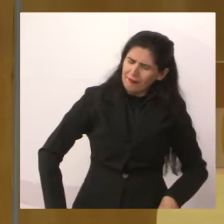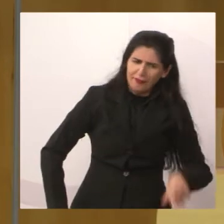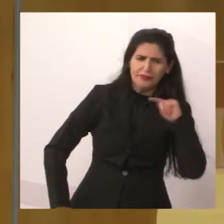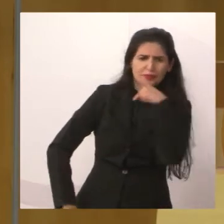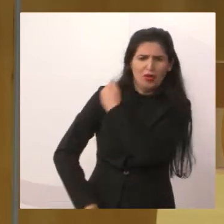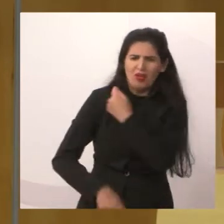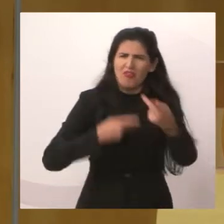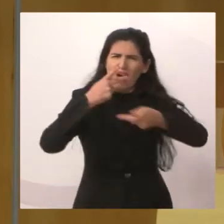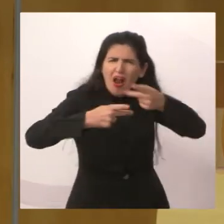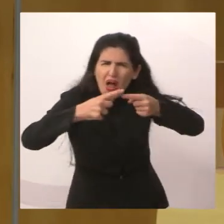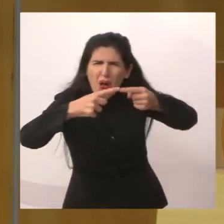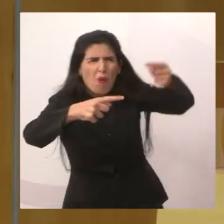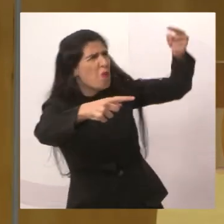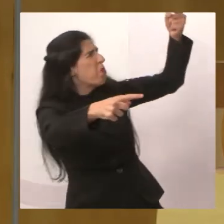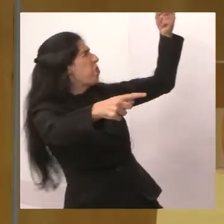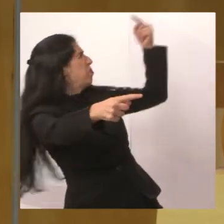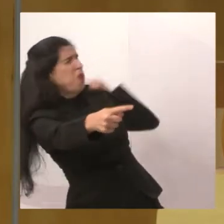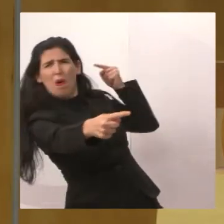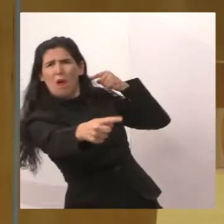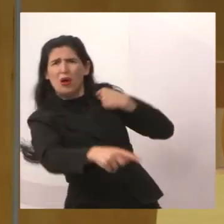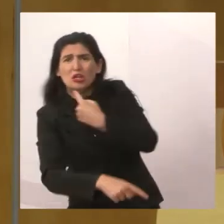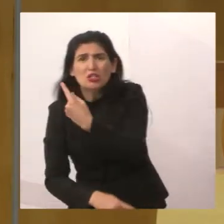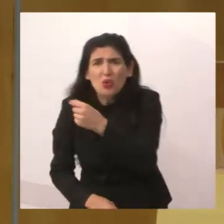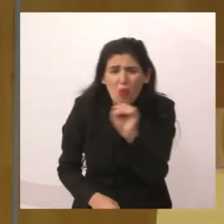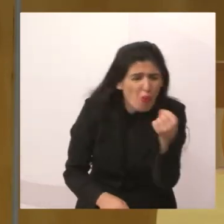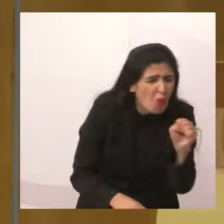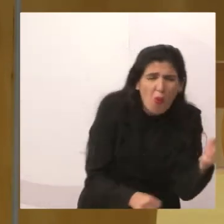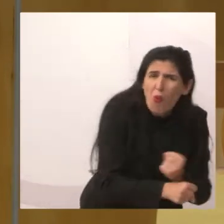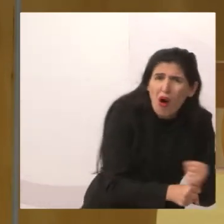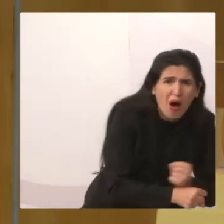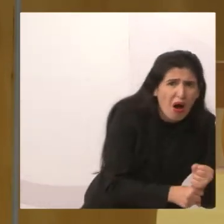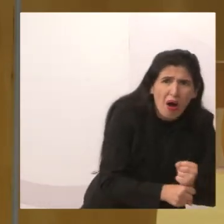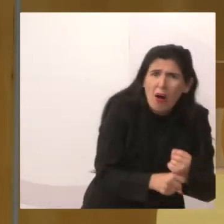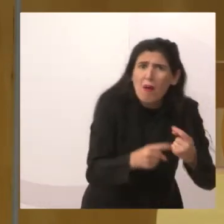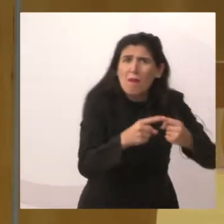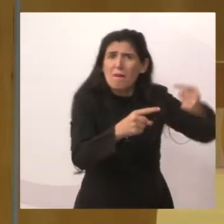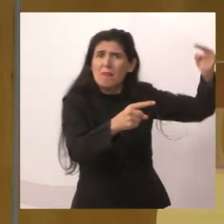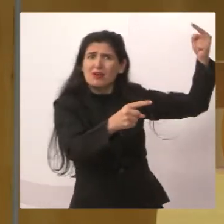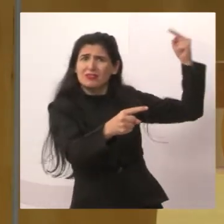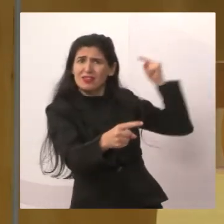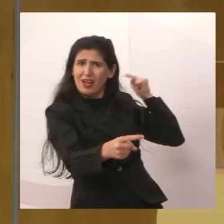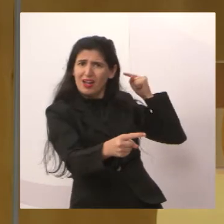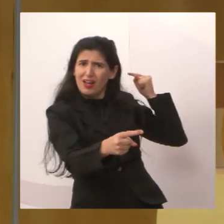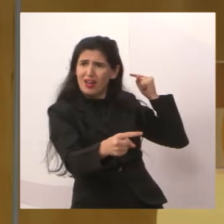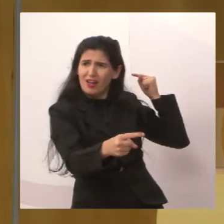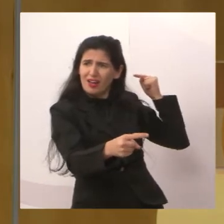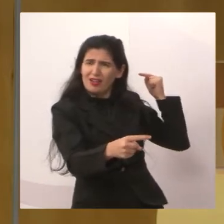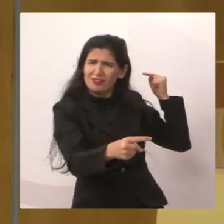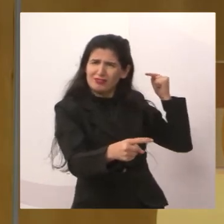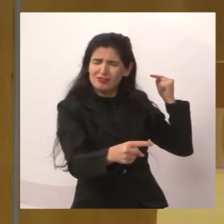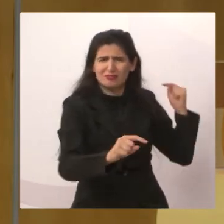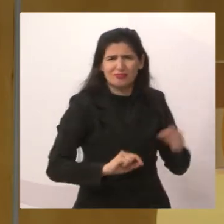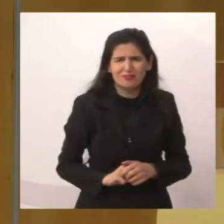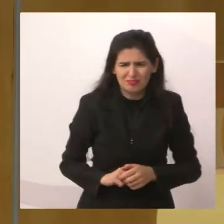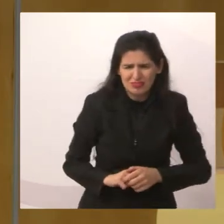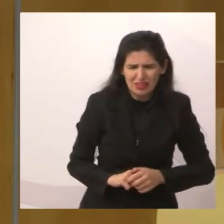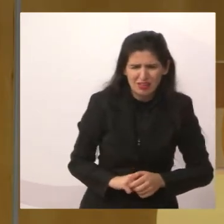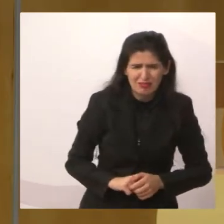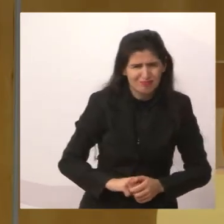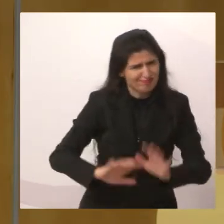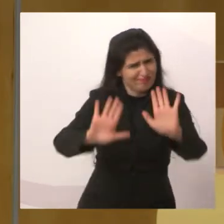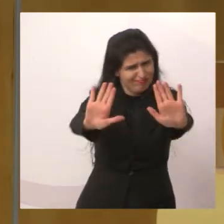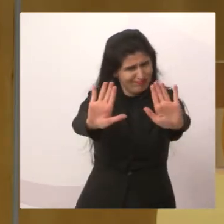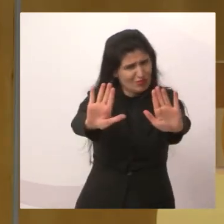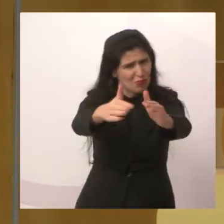conta de 18 anos atrás, que já foi reprovada e que está sob júdice. Deixa a justiça resolver, deixa a